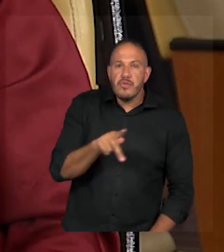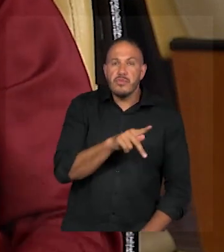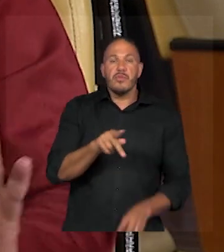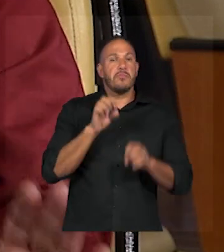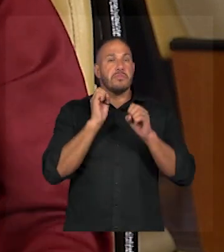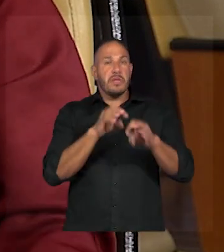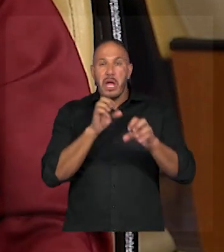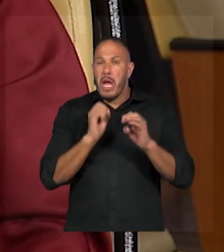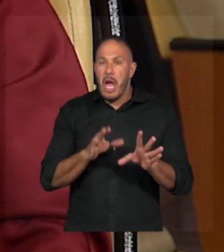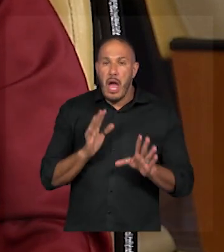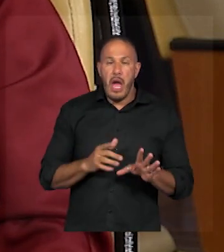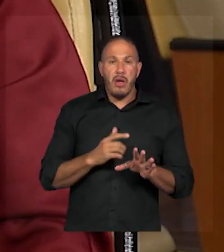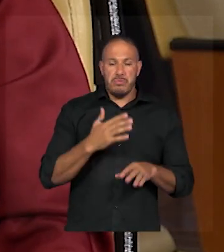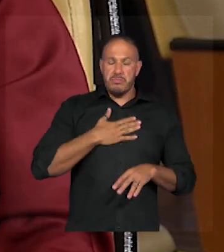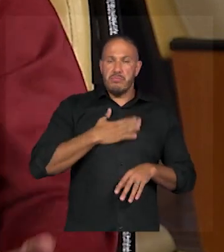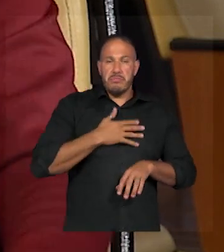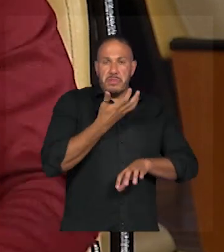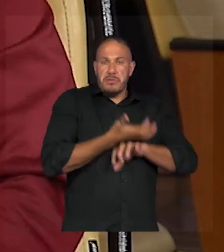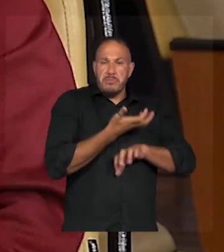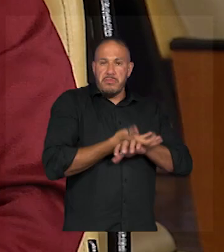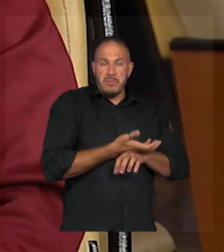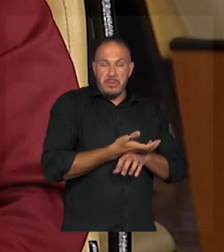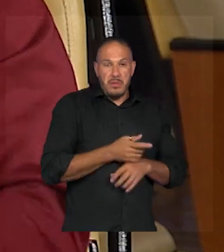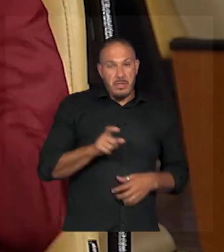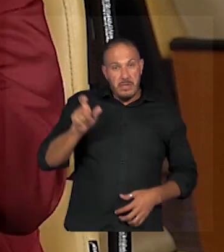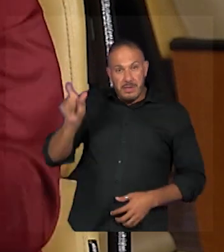aula da sua disciplina, e o